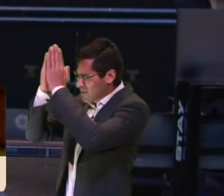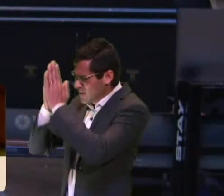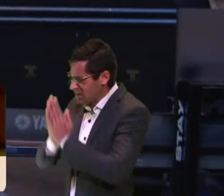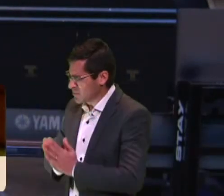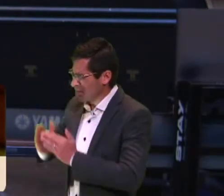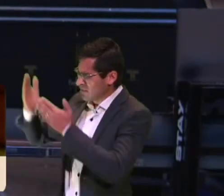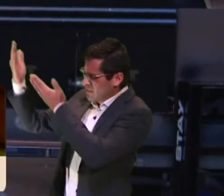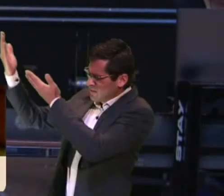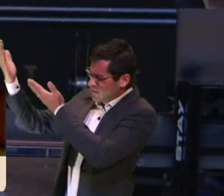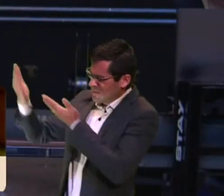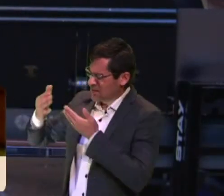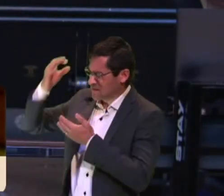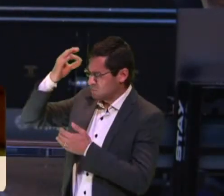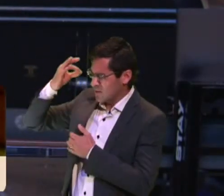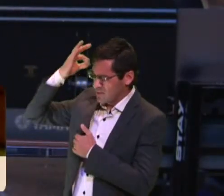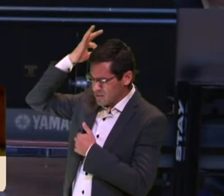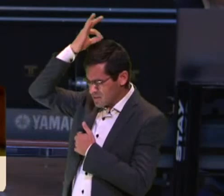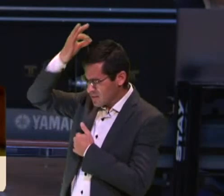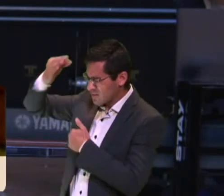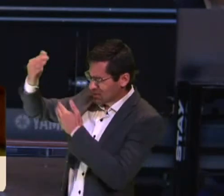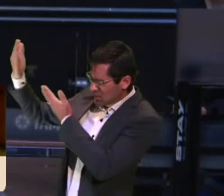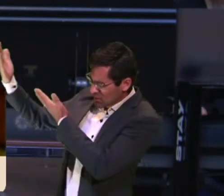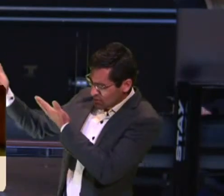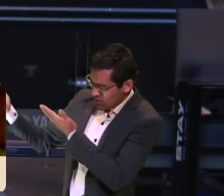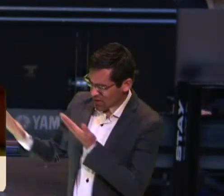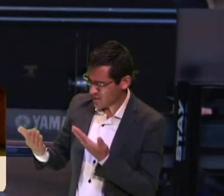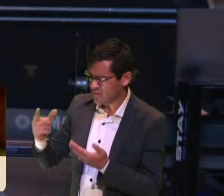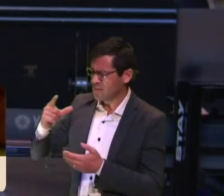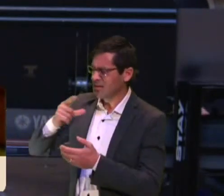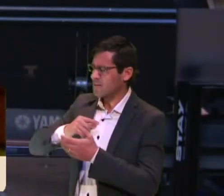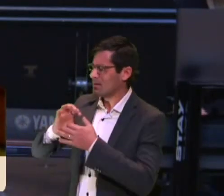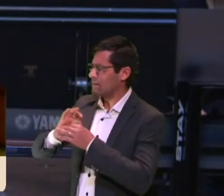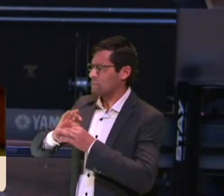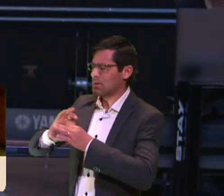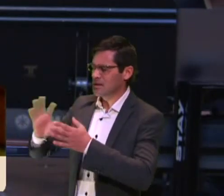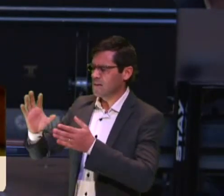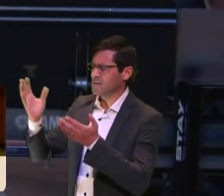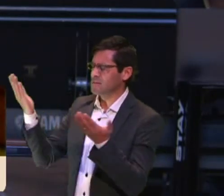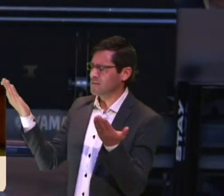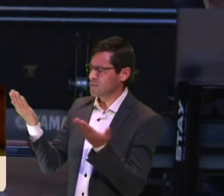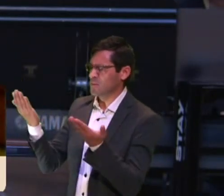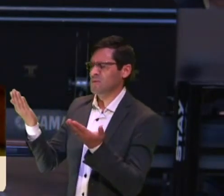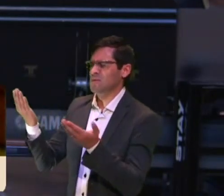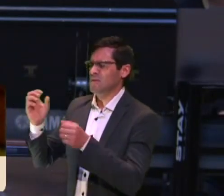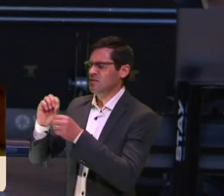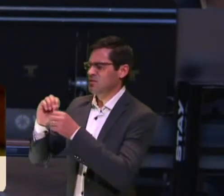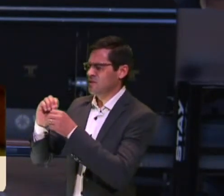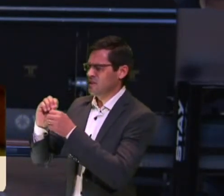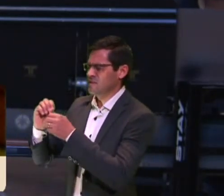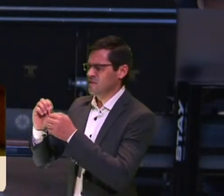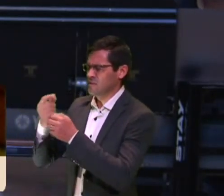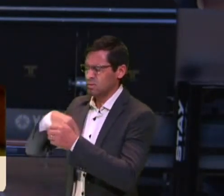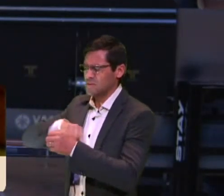se move entre nós com liberdade. Faz assim, Pai. Esta é a